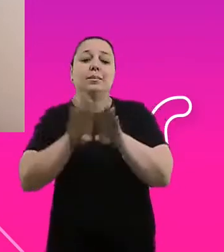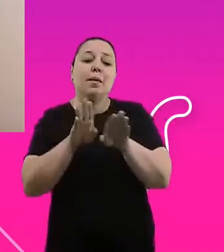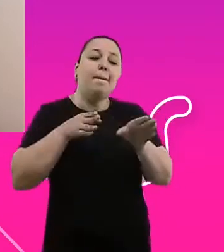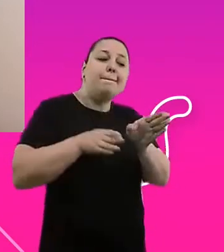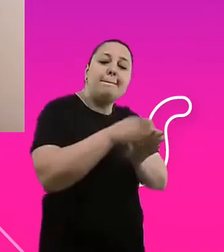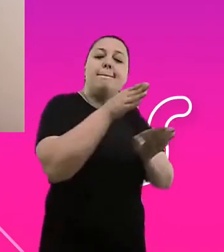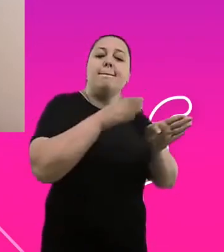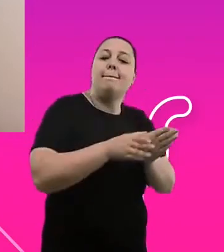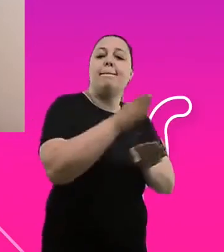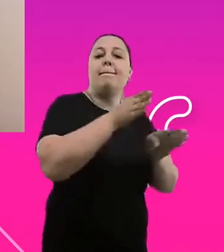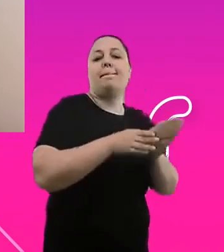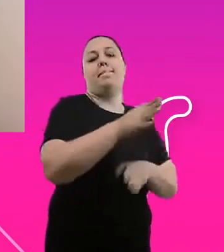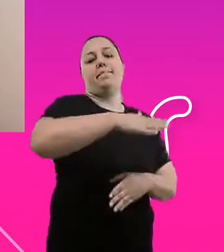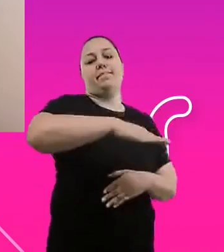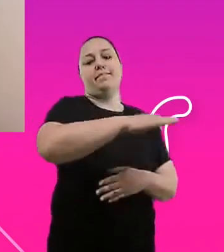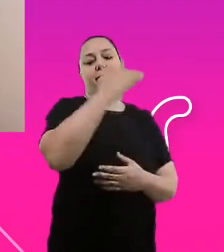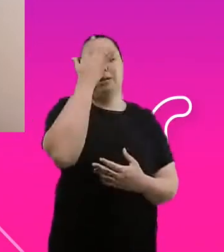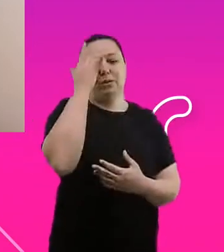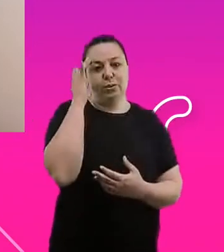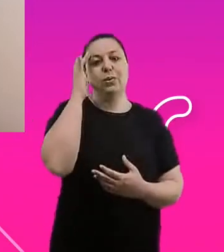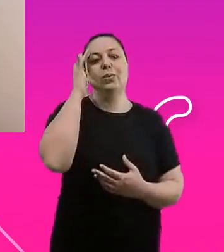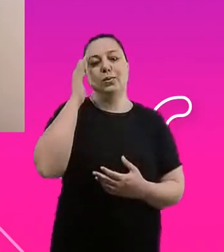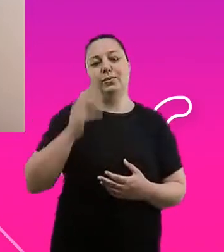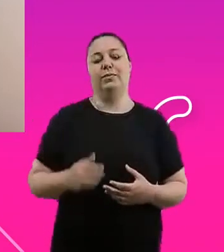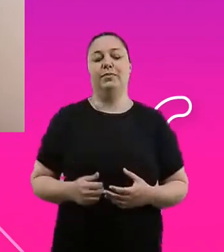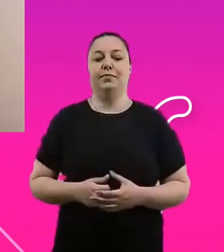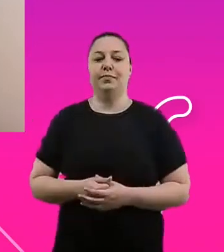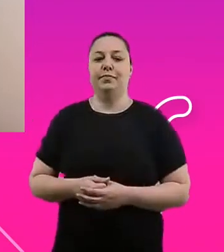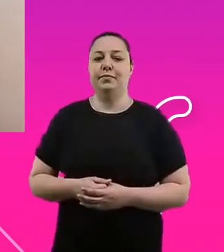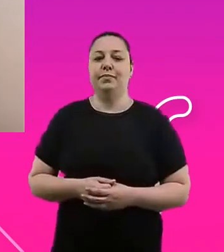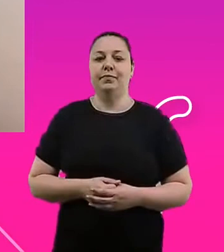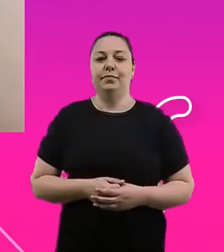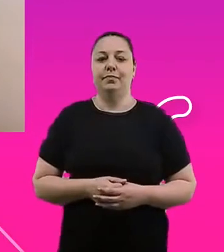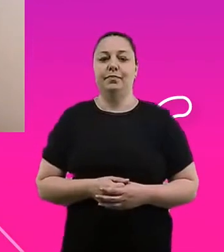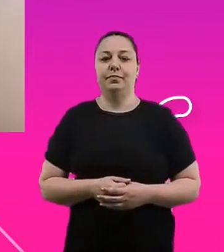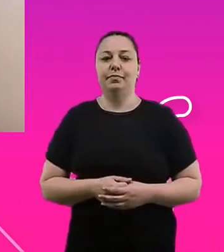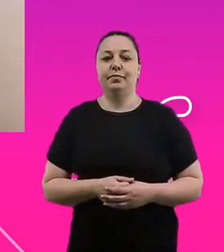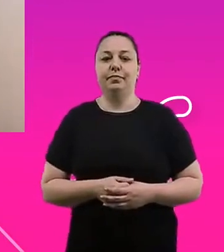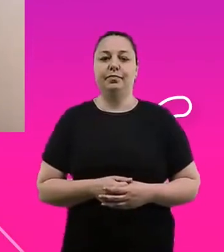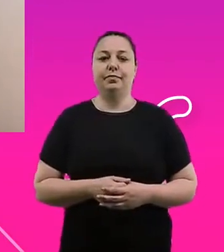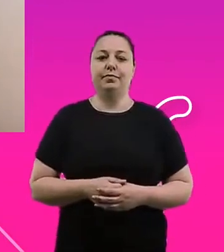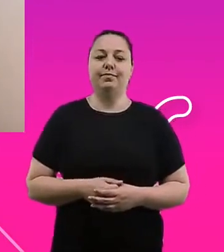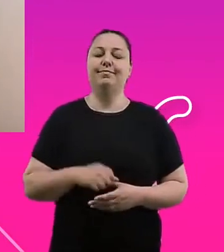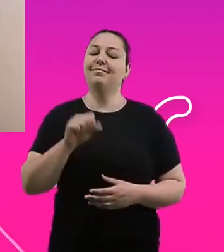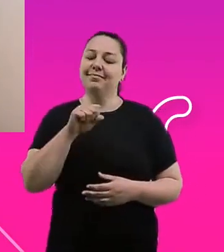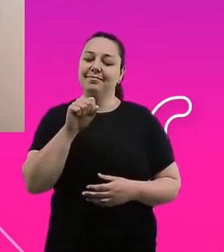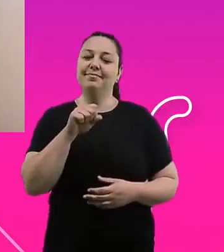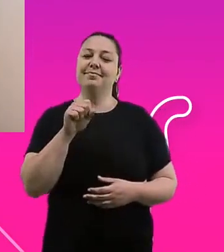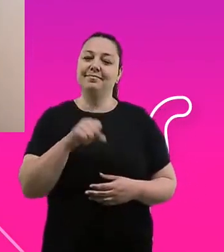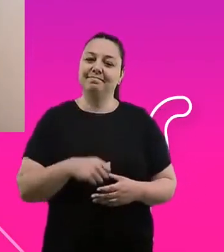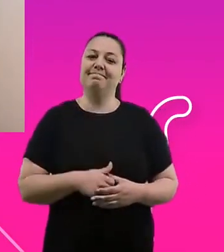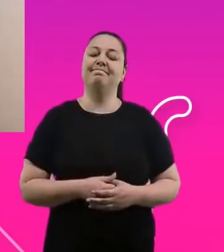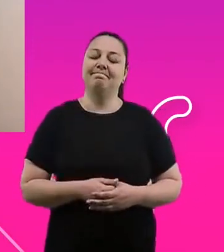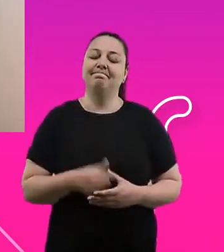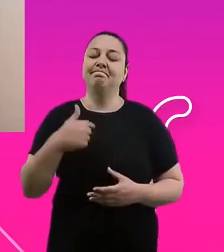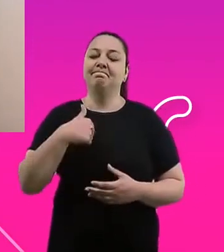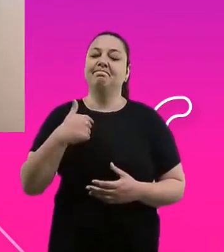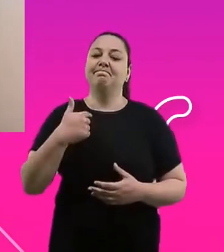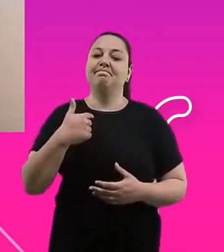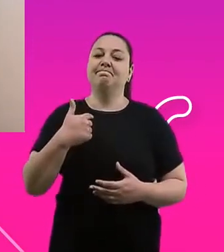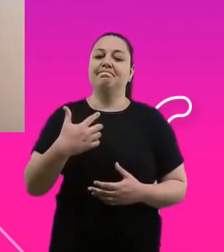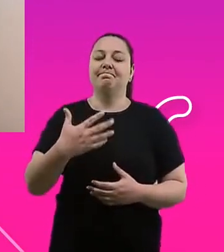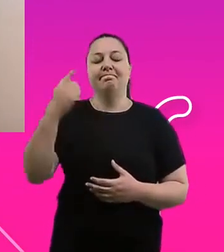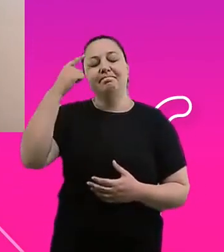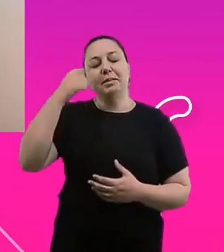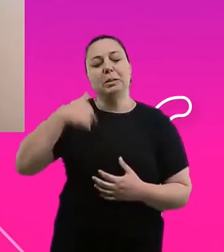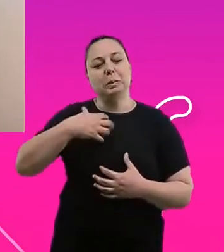conteúdo, né? Sim. Eu acho muito legal esse